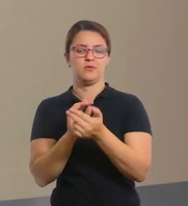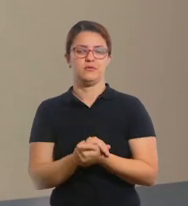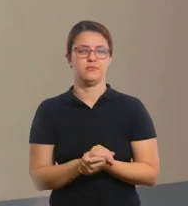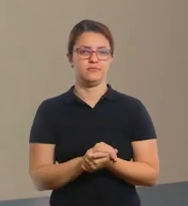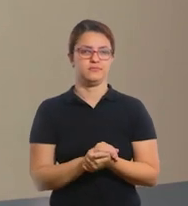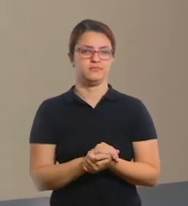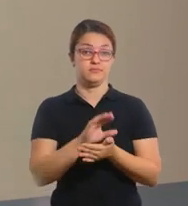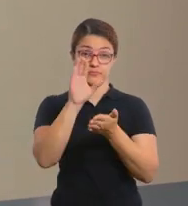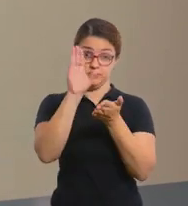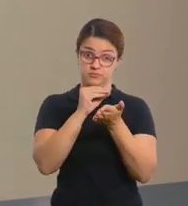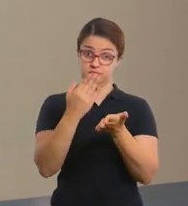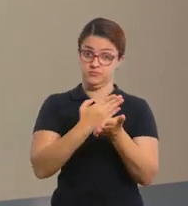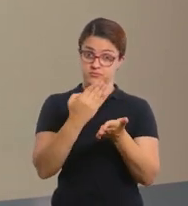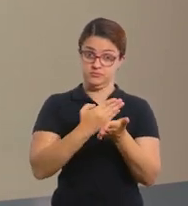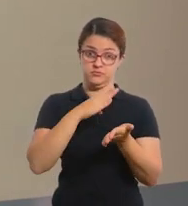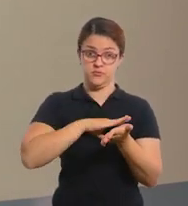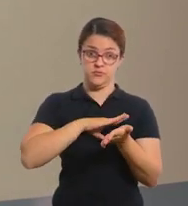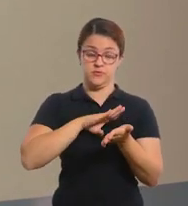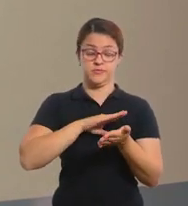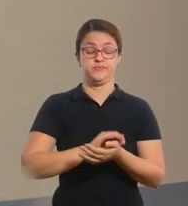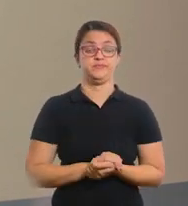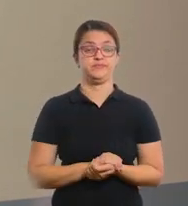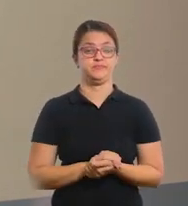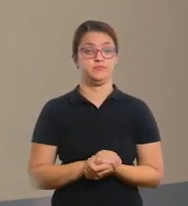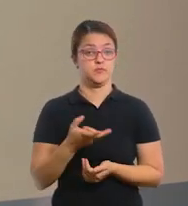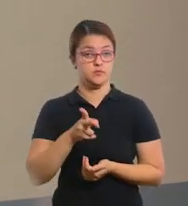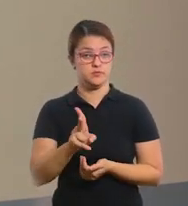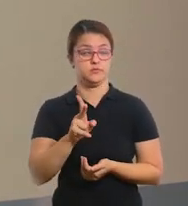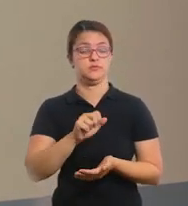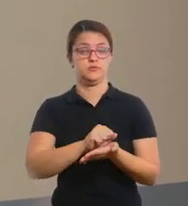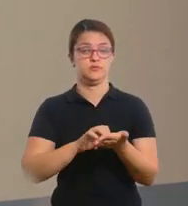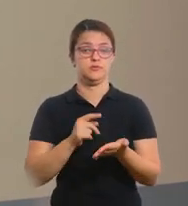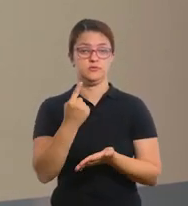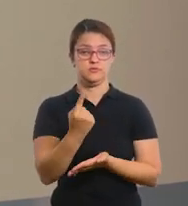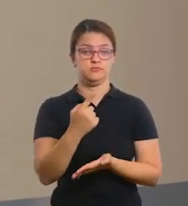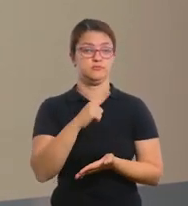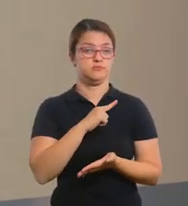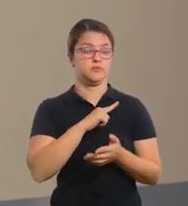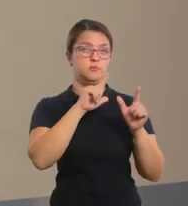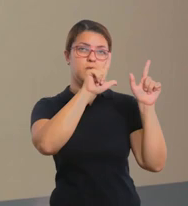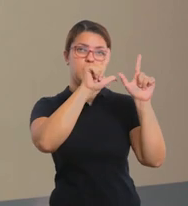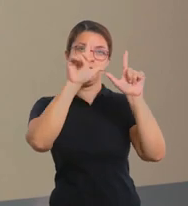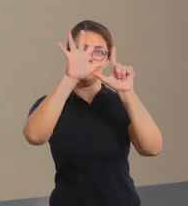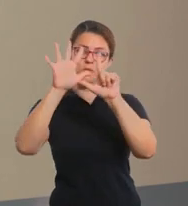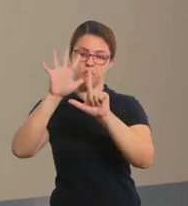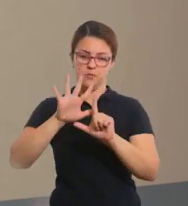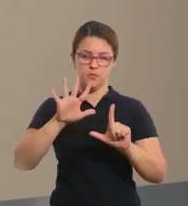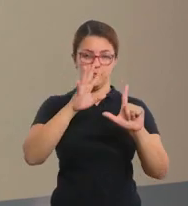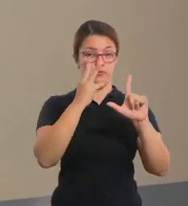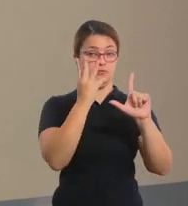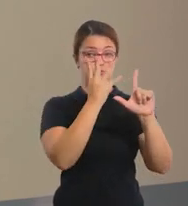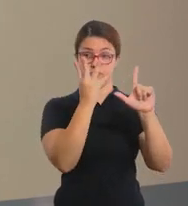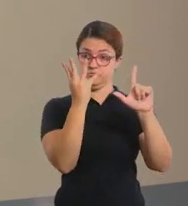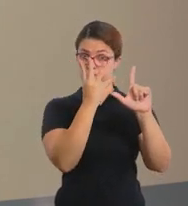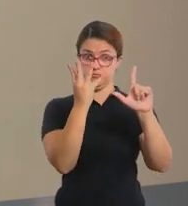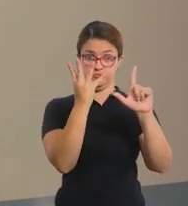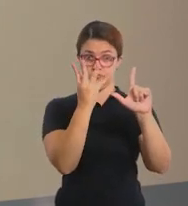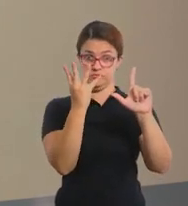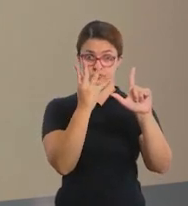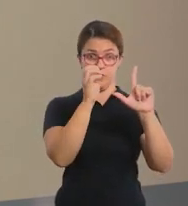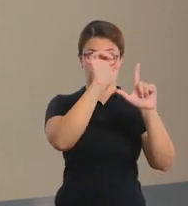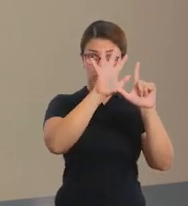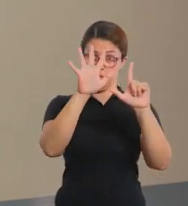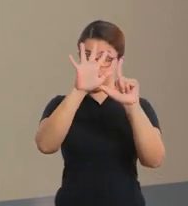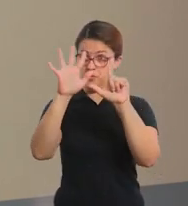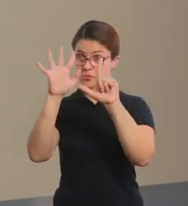e agora vamos dar continuidade à atividade um aqui nós temos quatro imagens fala em voz alta o